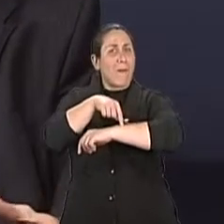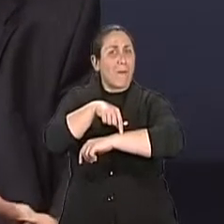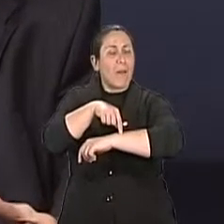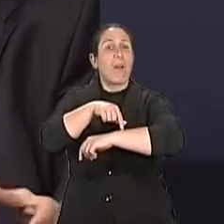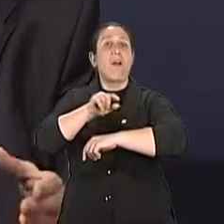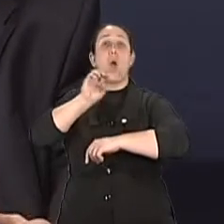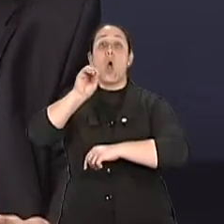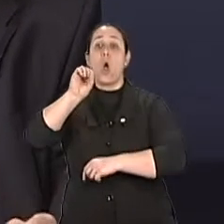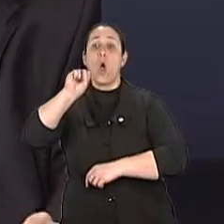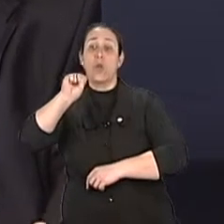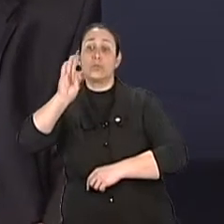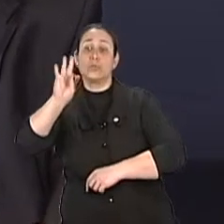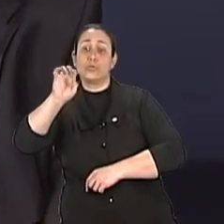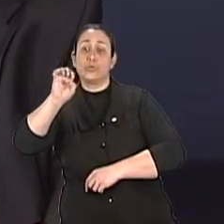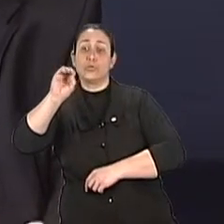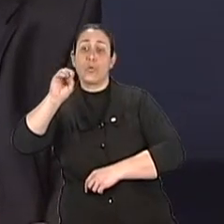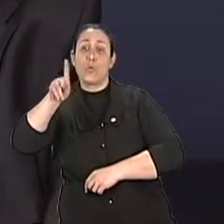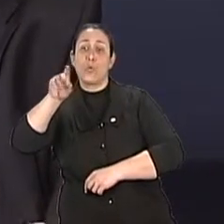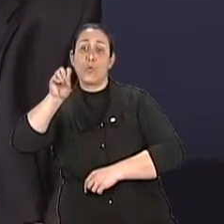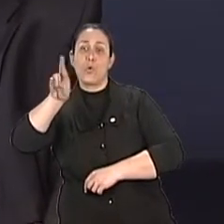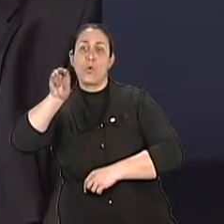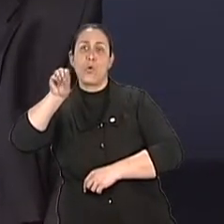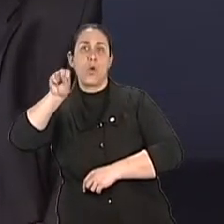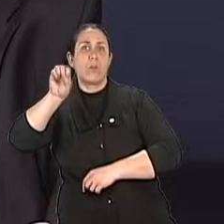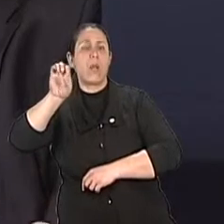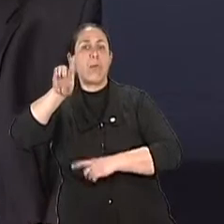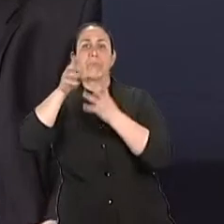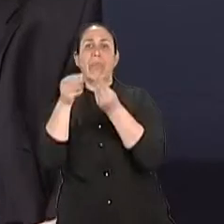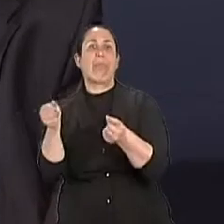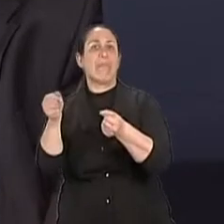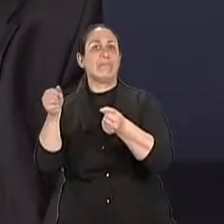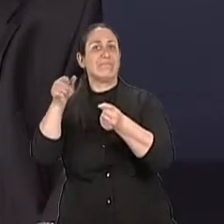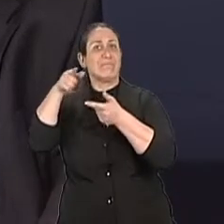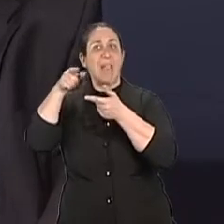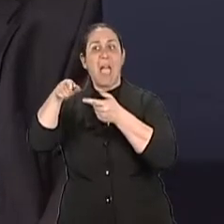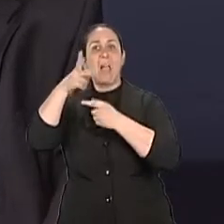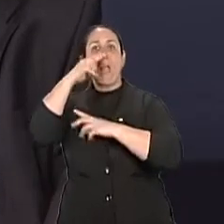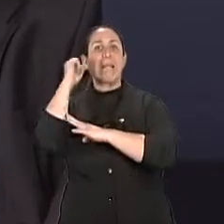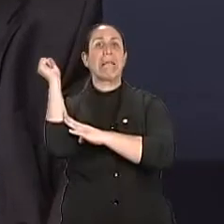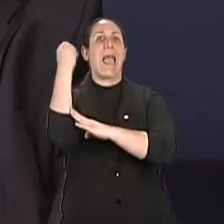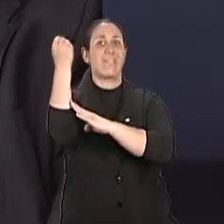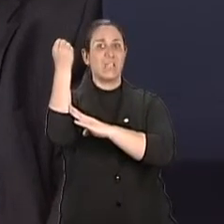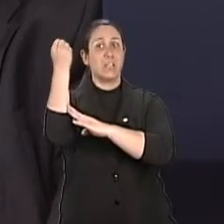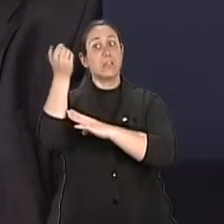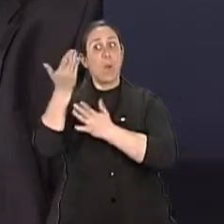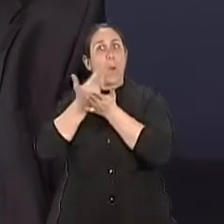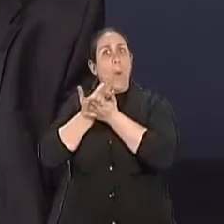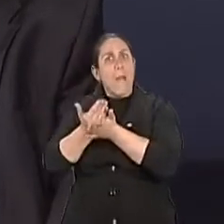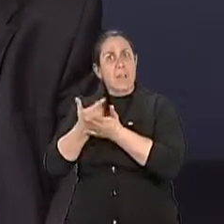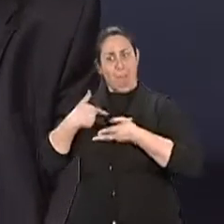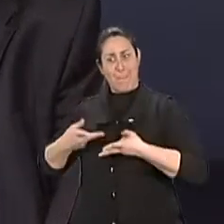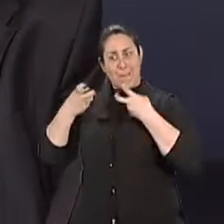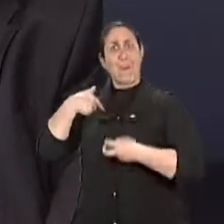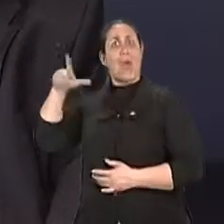do trauma, da queda, varia muito. Tem até uma máxima que se diz que o velho, ele quebra